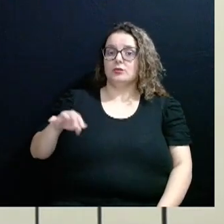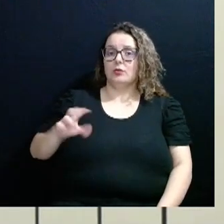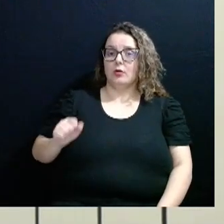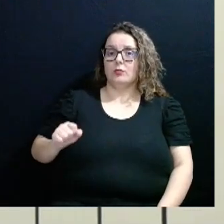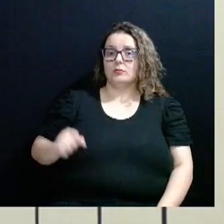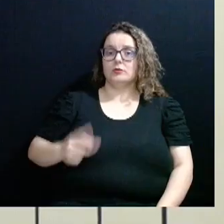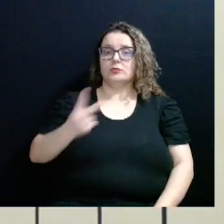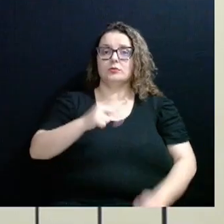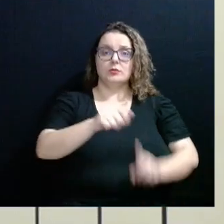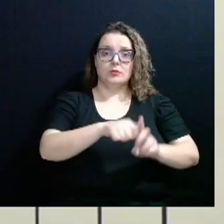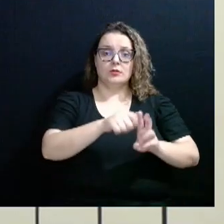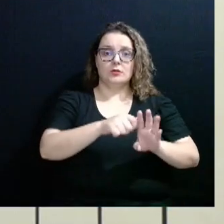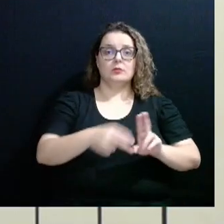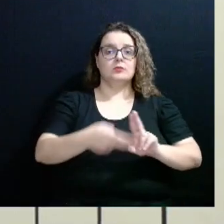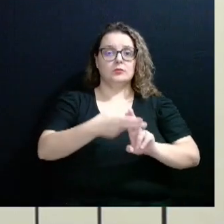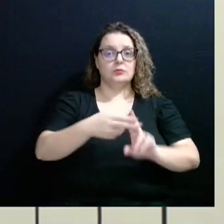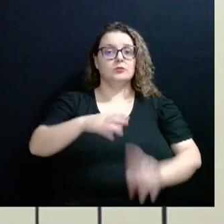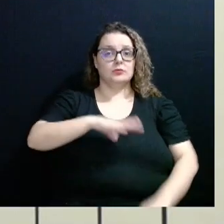SUS municipal.